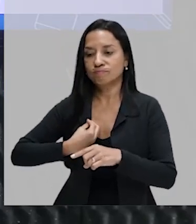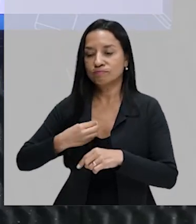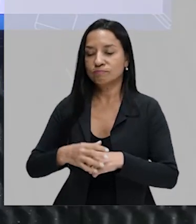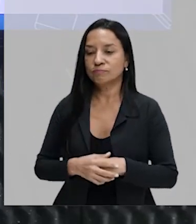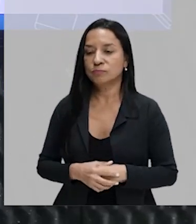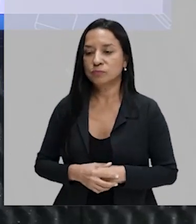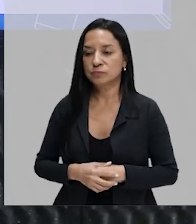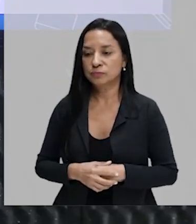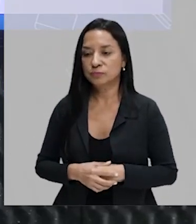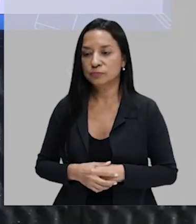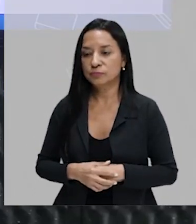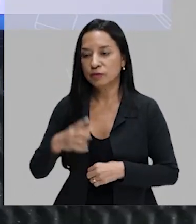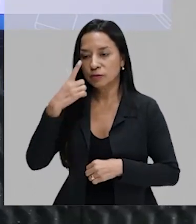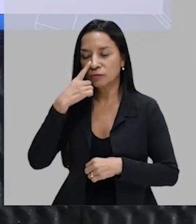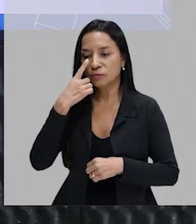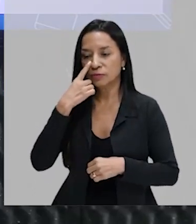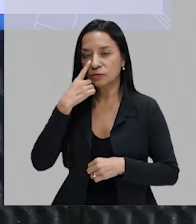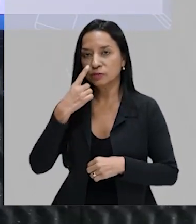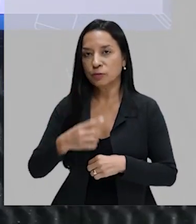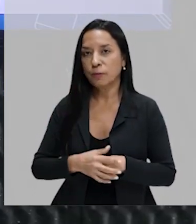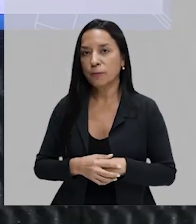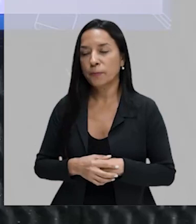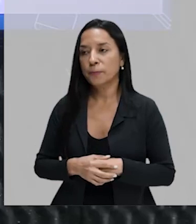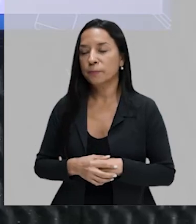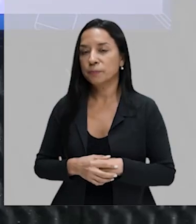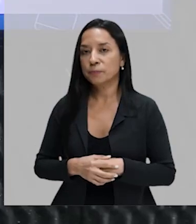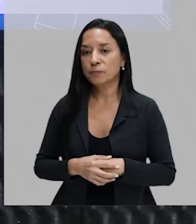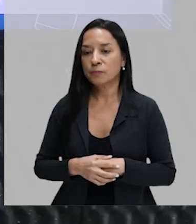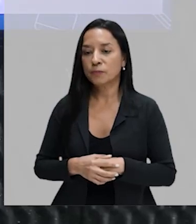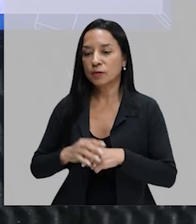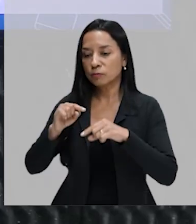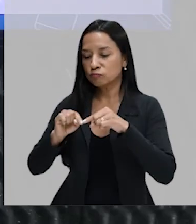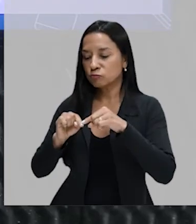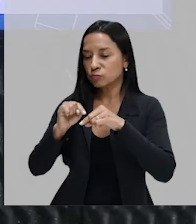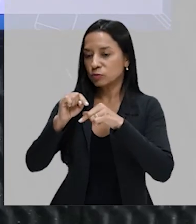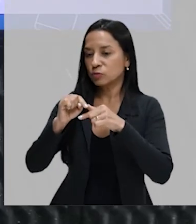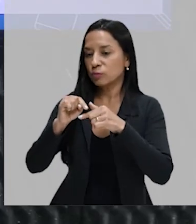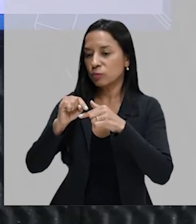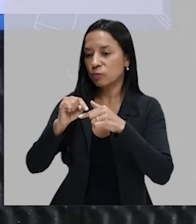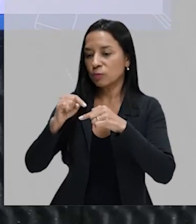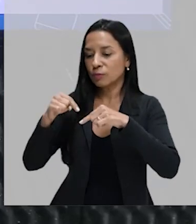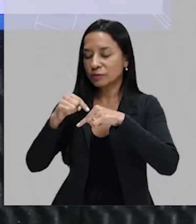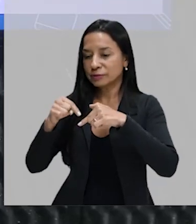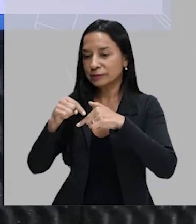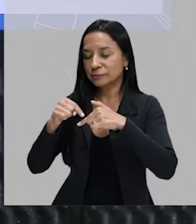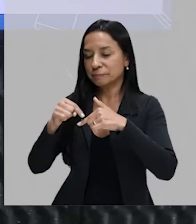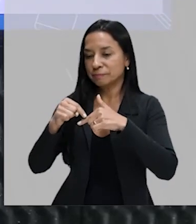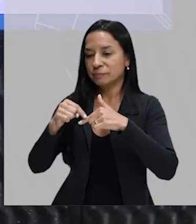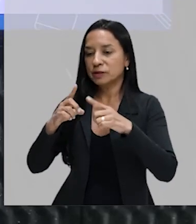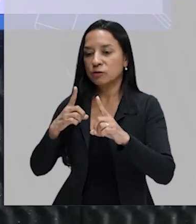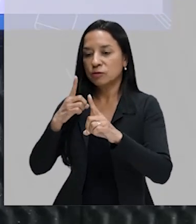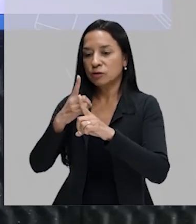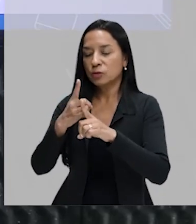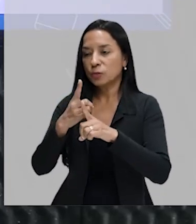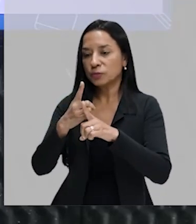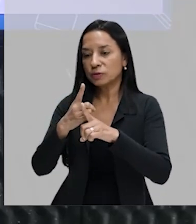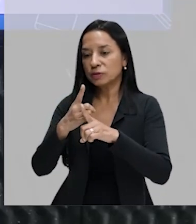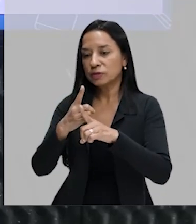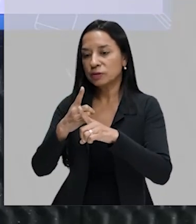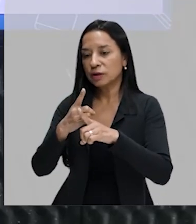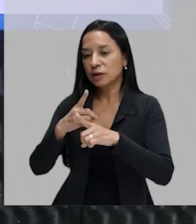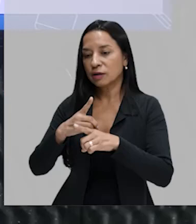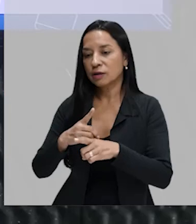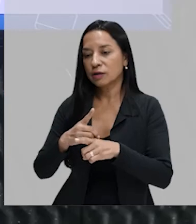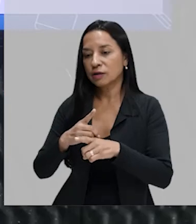certo? Então, veja que subindo um pouco esse canal, pessoal, nós vamos encontrar um